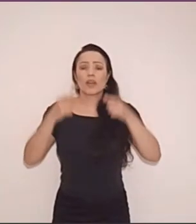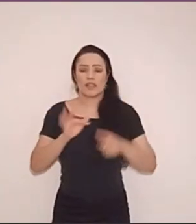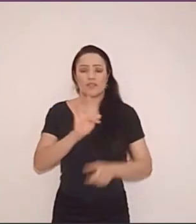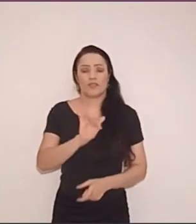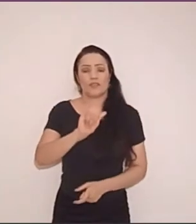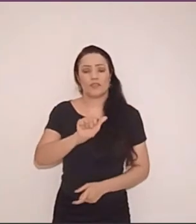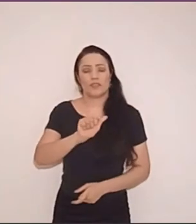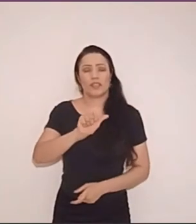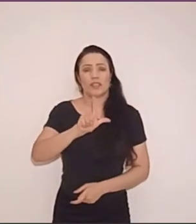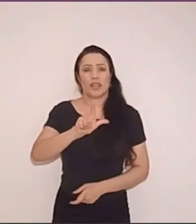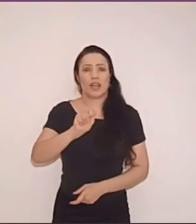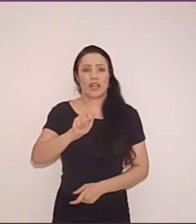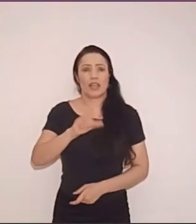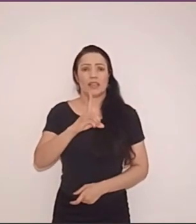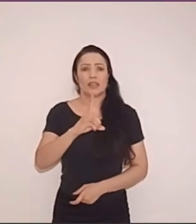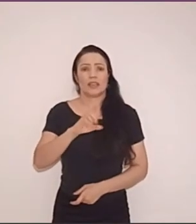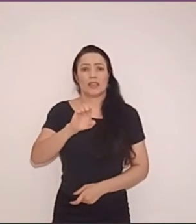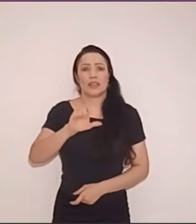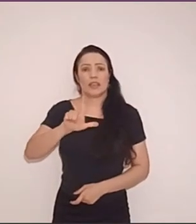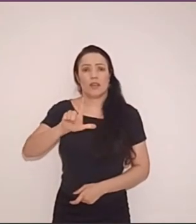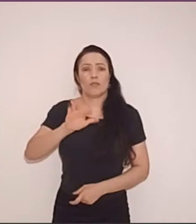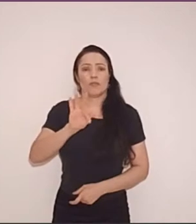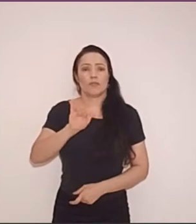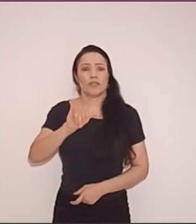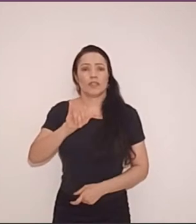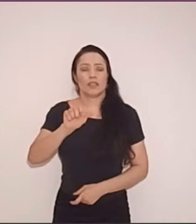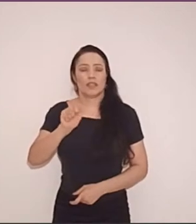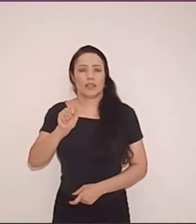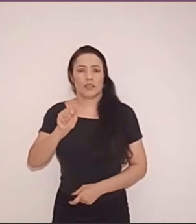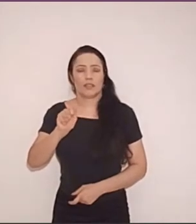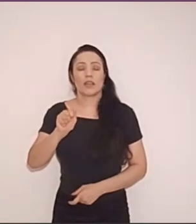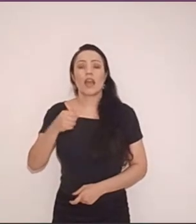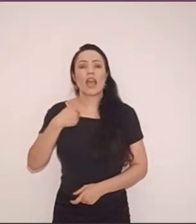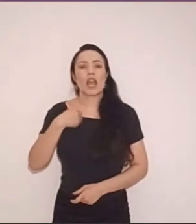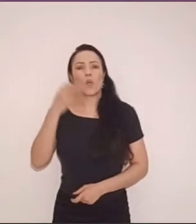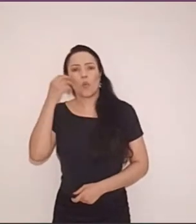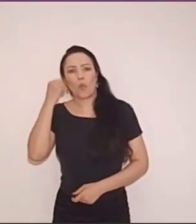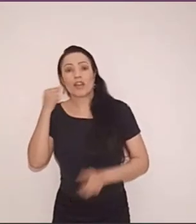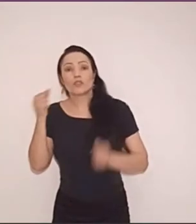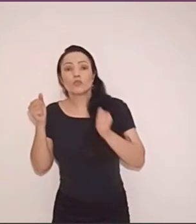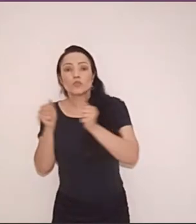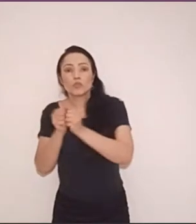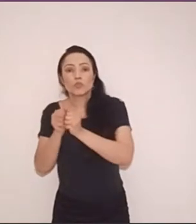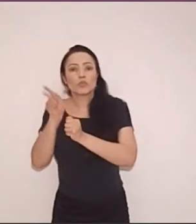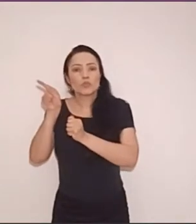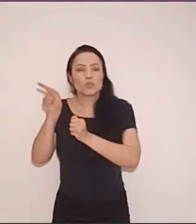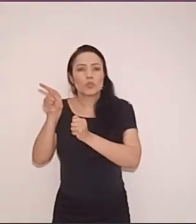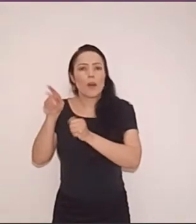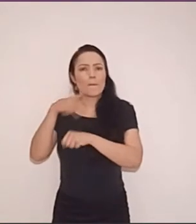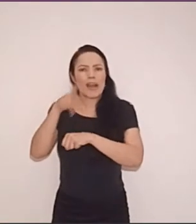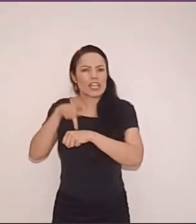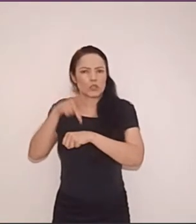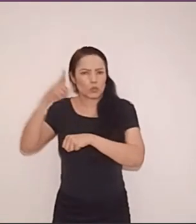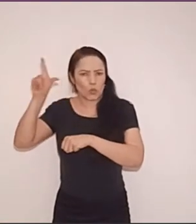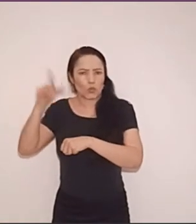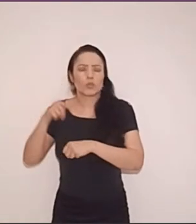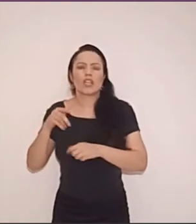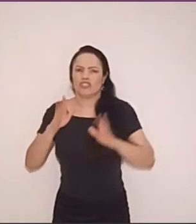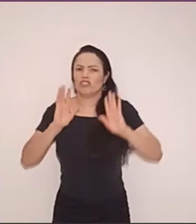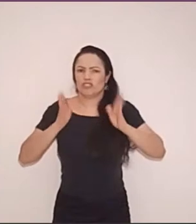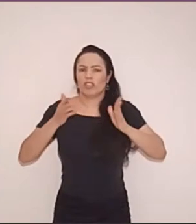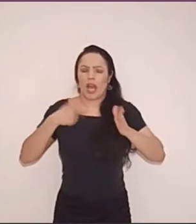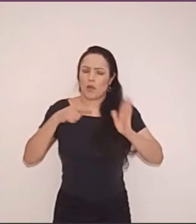até tempo e eu acabei de sair do quarto Organize opaco filho eu já estudava curso eu